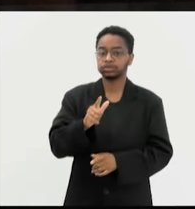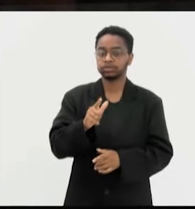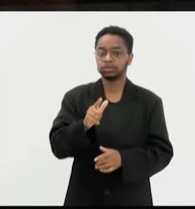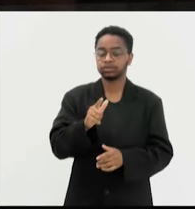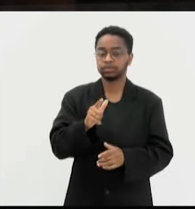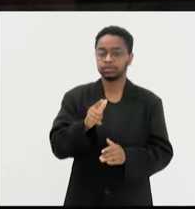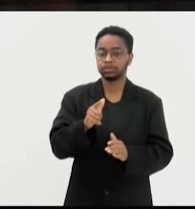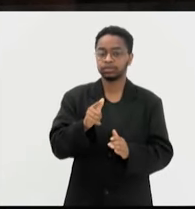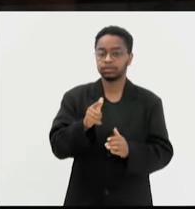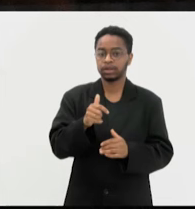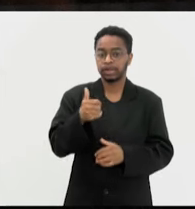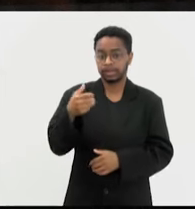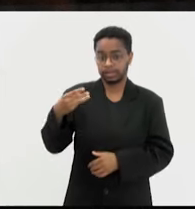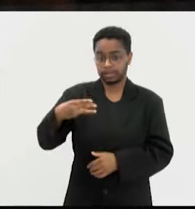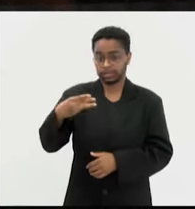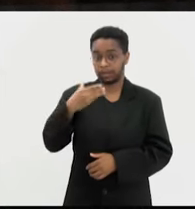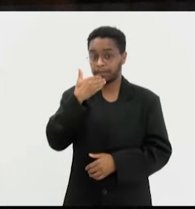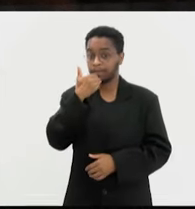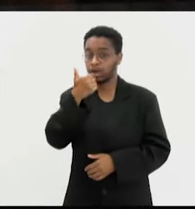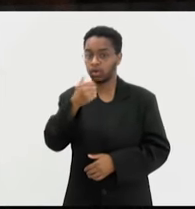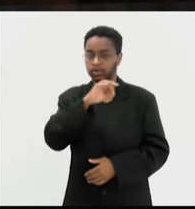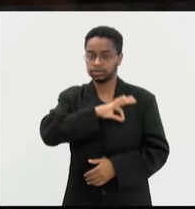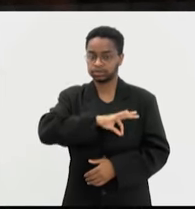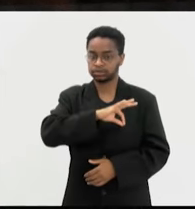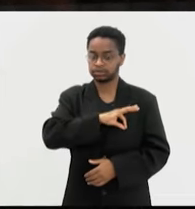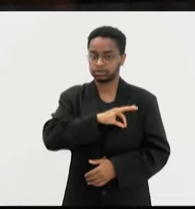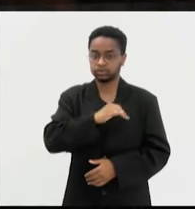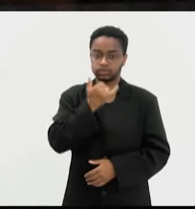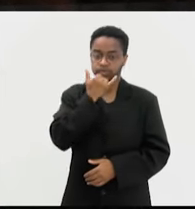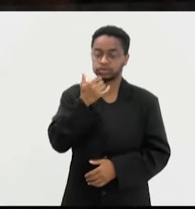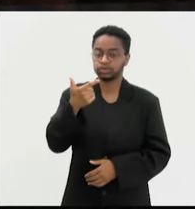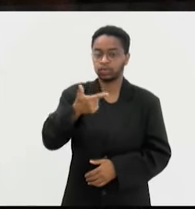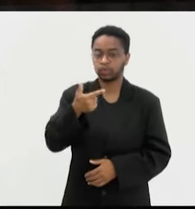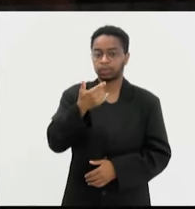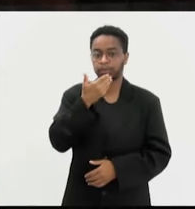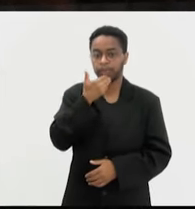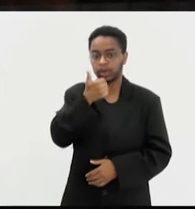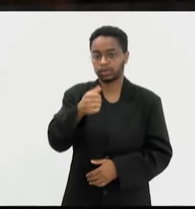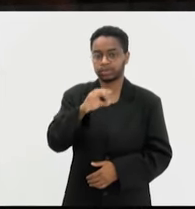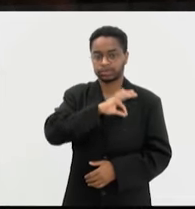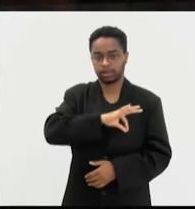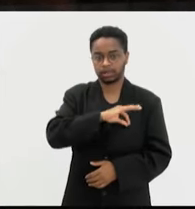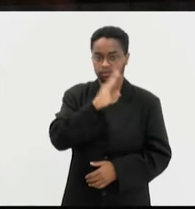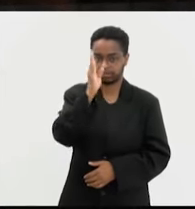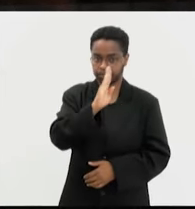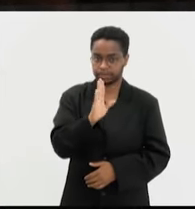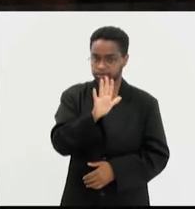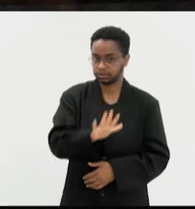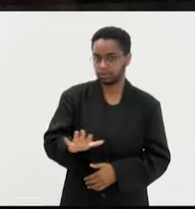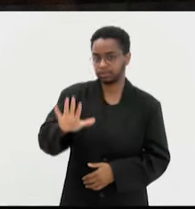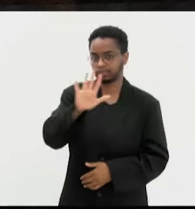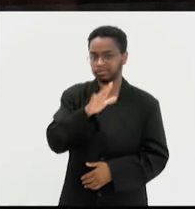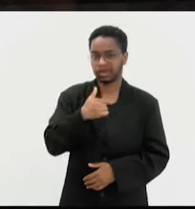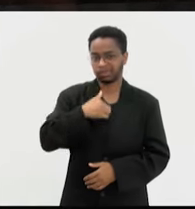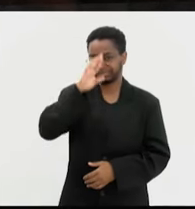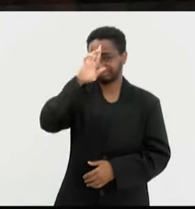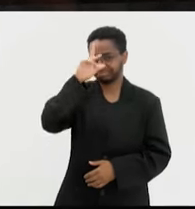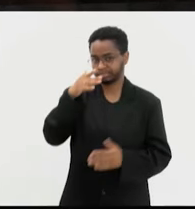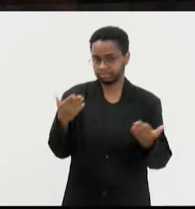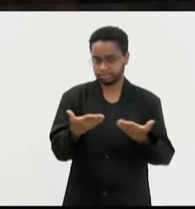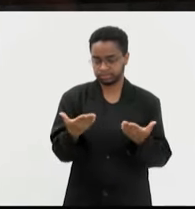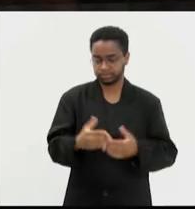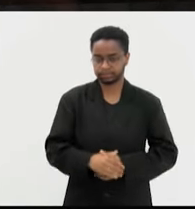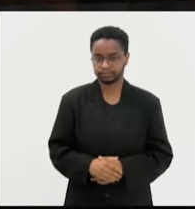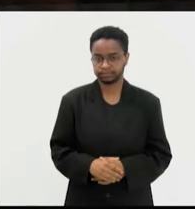passar terceiro melhor salário ou segundo melhor salário do Brasil falhou aqui